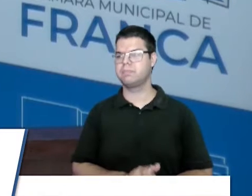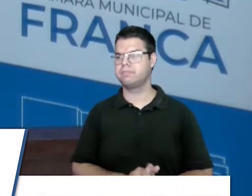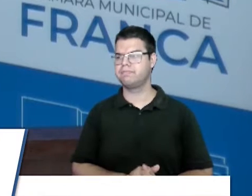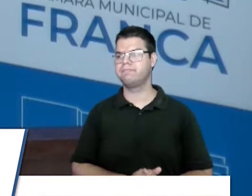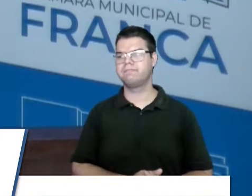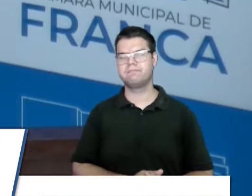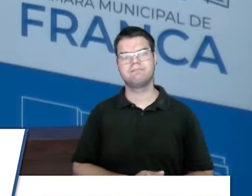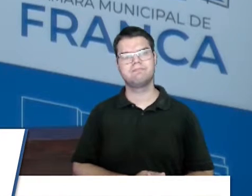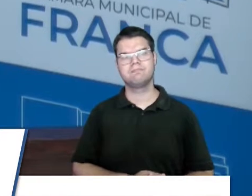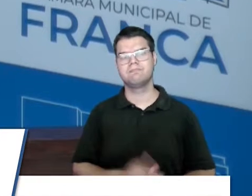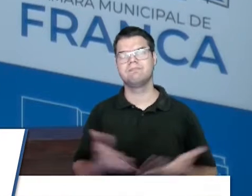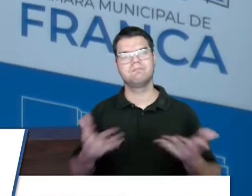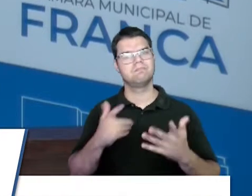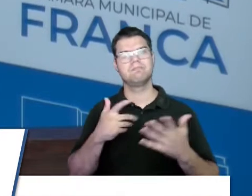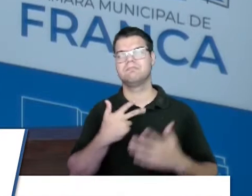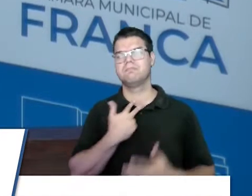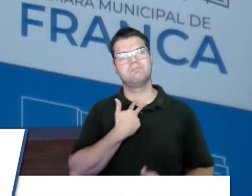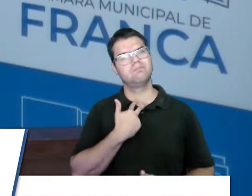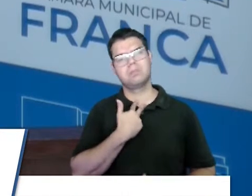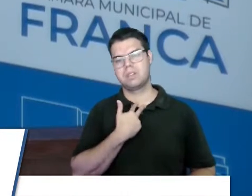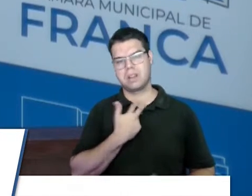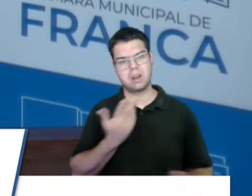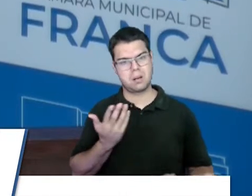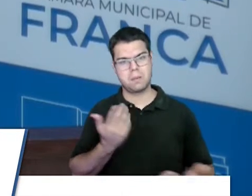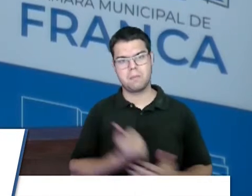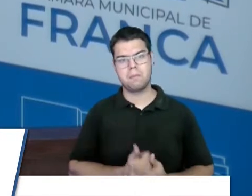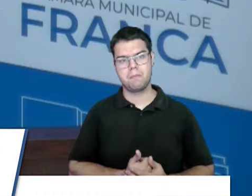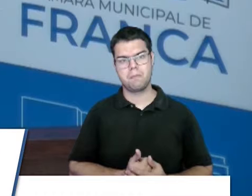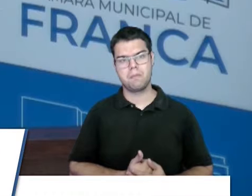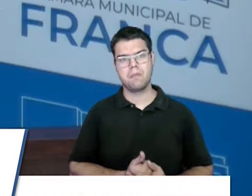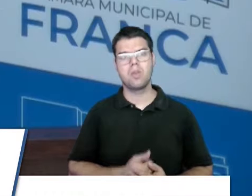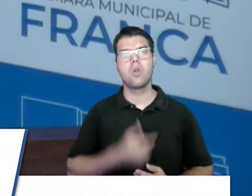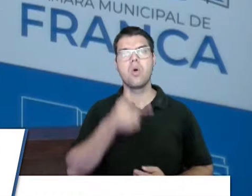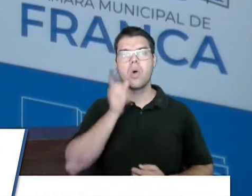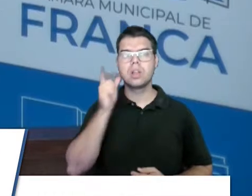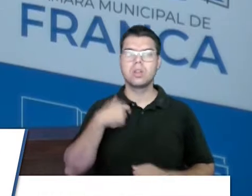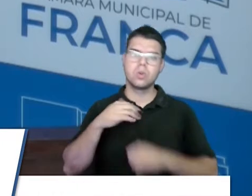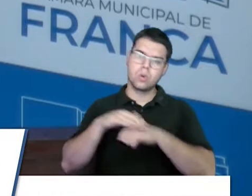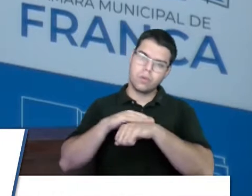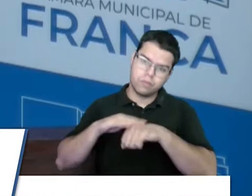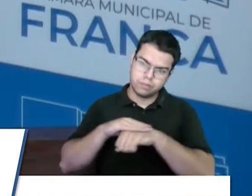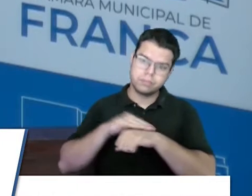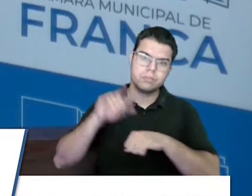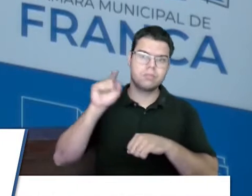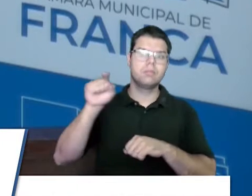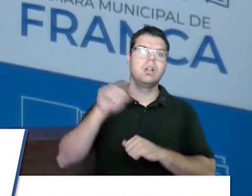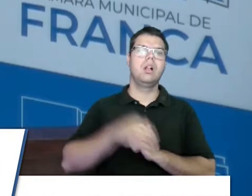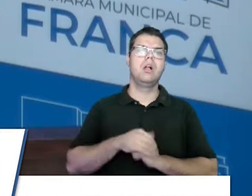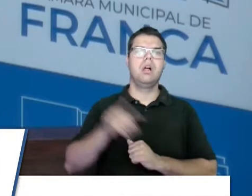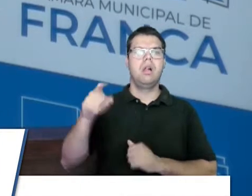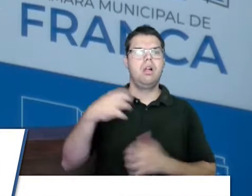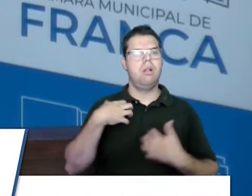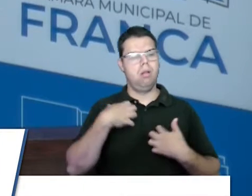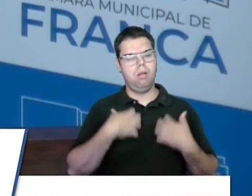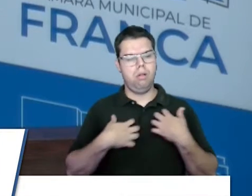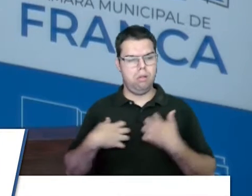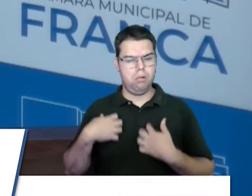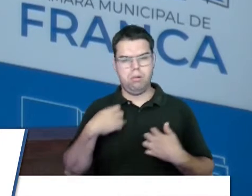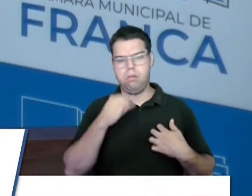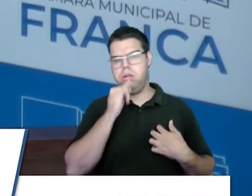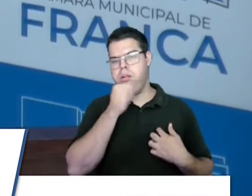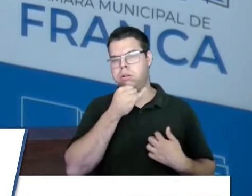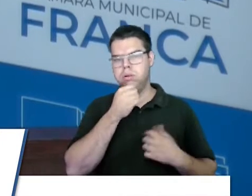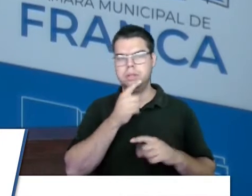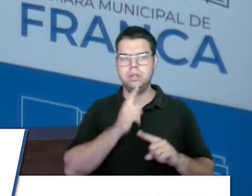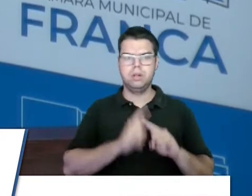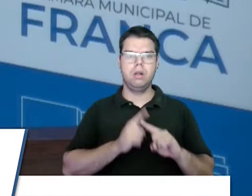não dá mais. Então, ontem eu conversei com ele, ele estava realmente muito triste por fazer isso, porque não